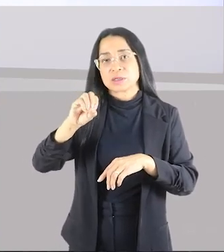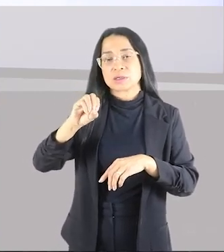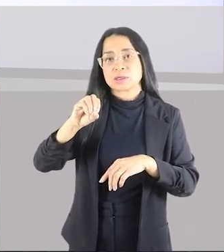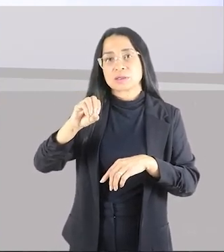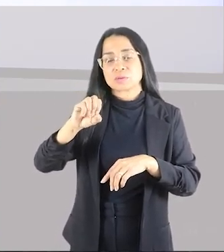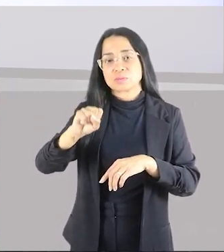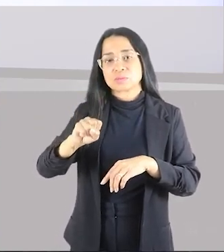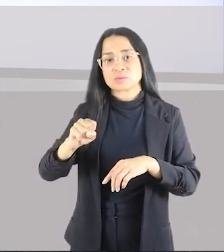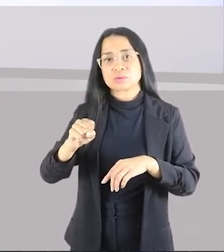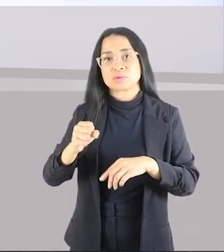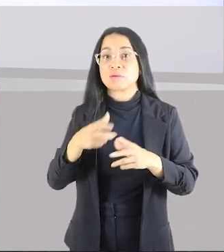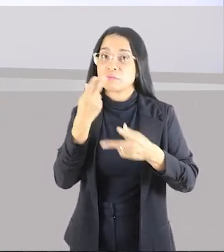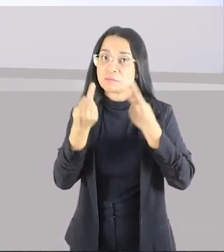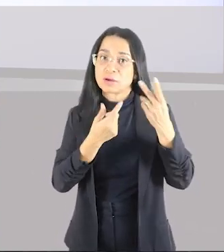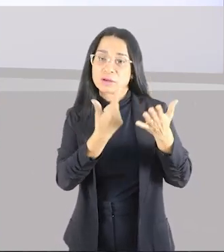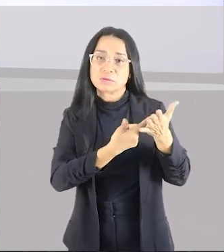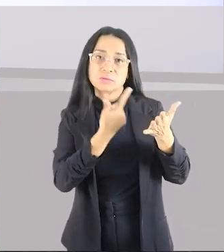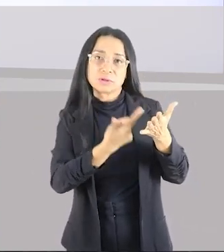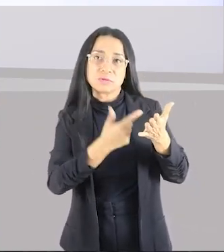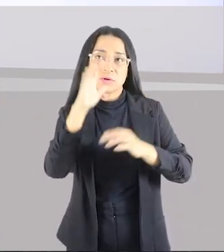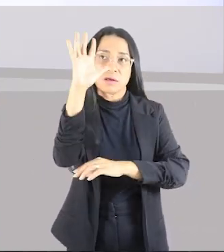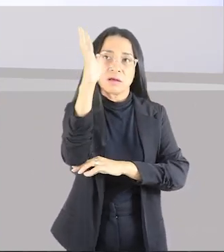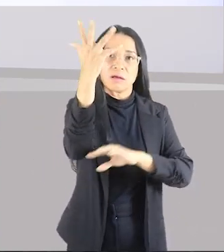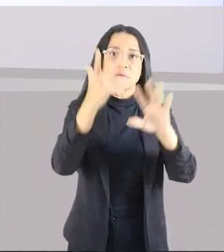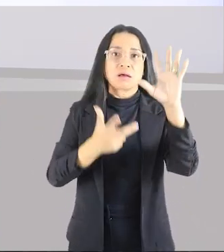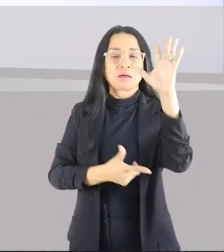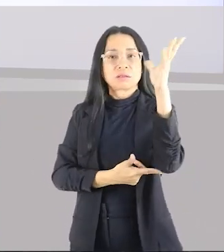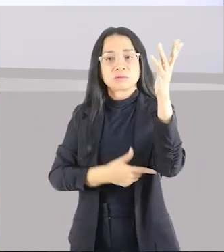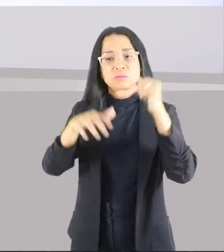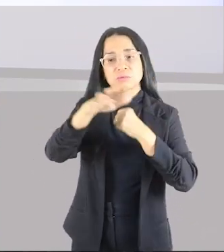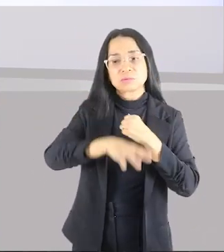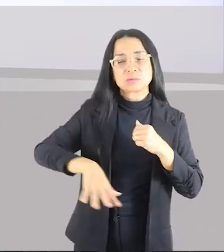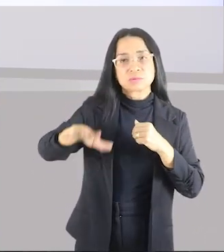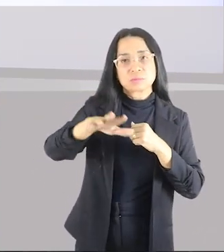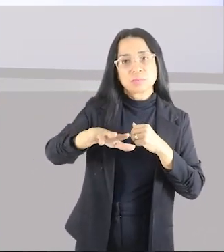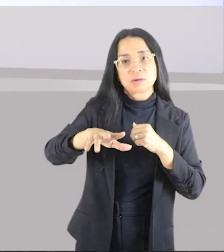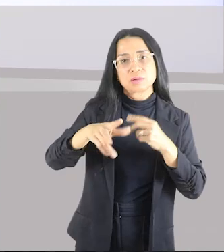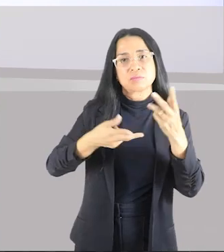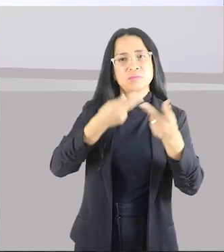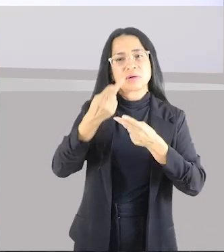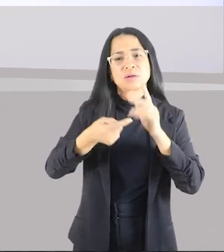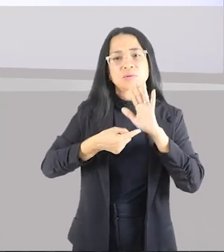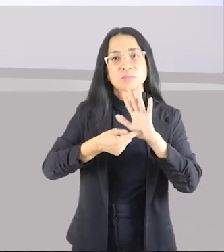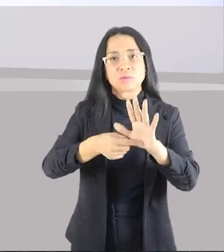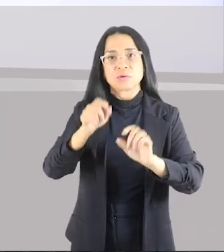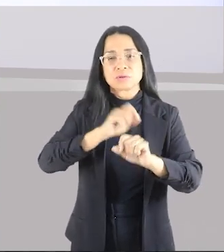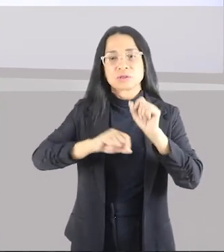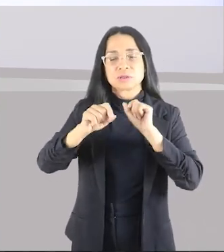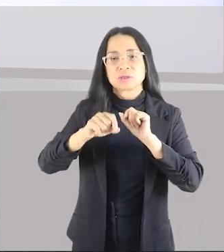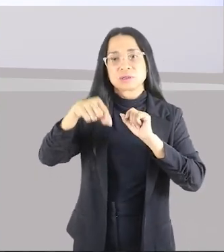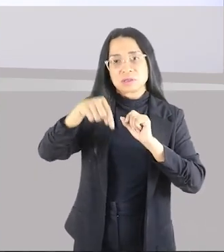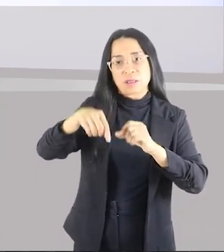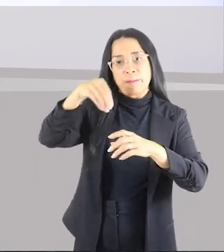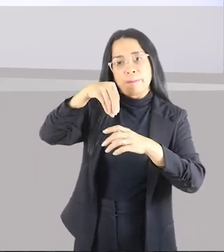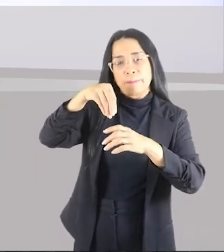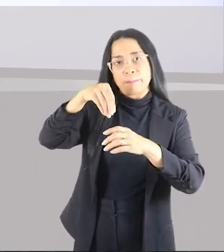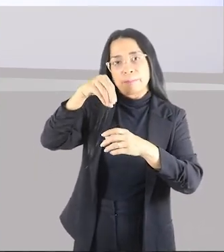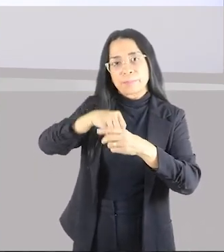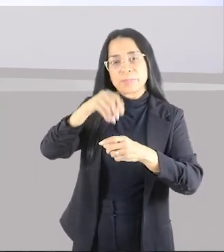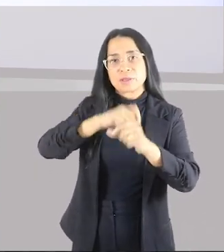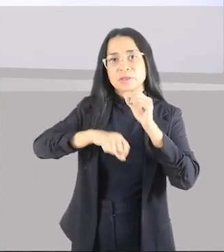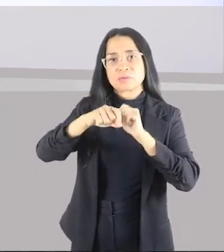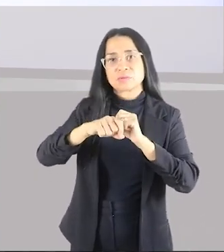Ele vai dizer que a nação brasileira tem na sua essência fluxos e refluxos. Então,